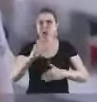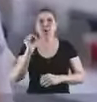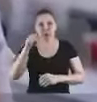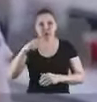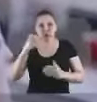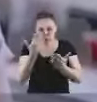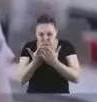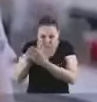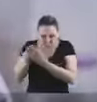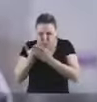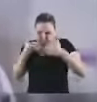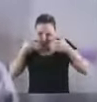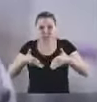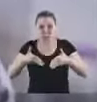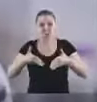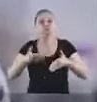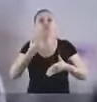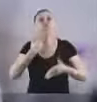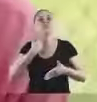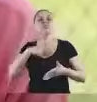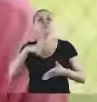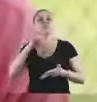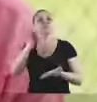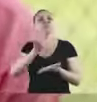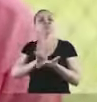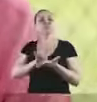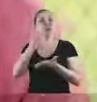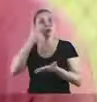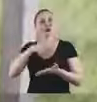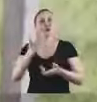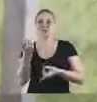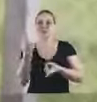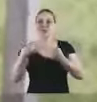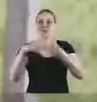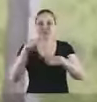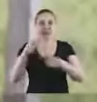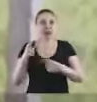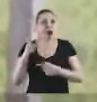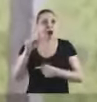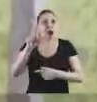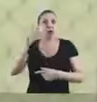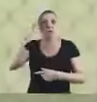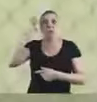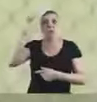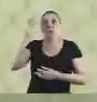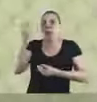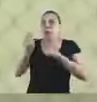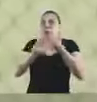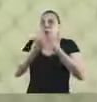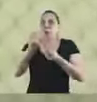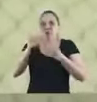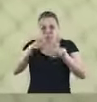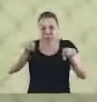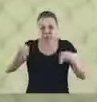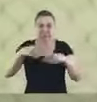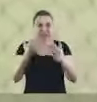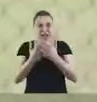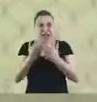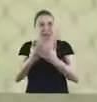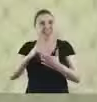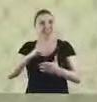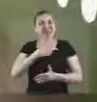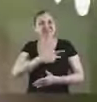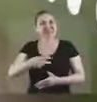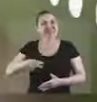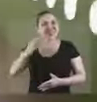focou e estudou, e querer é poder, né? E a gente nunca ia imaginar que dentro da sala de aula estava o